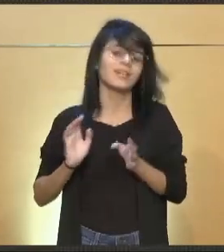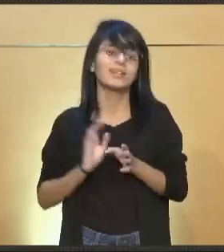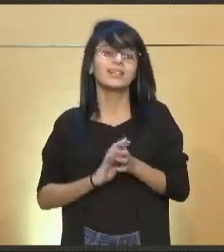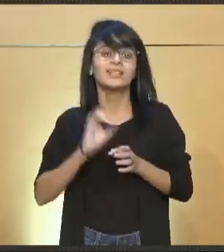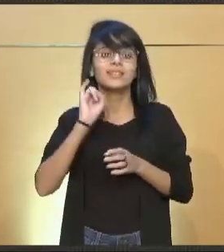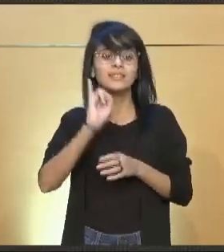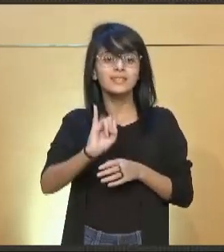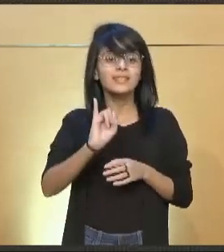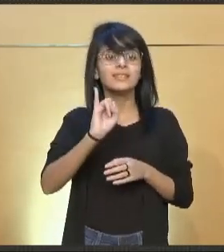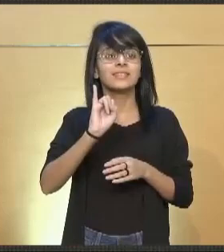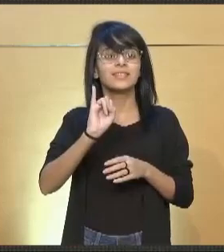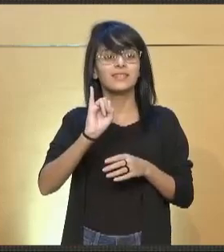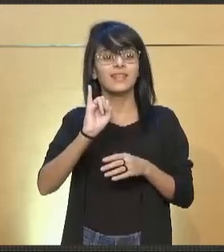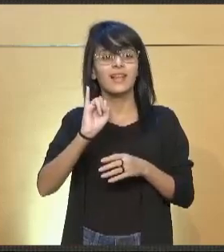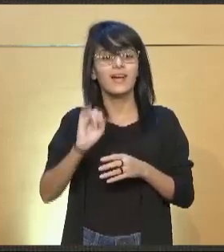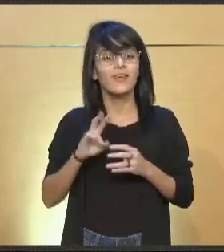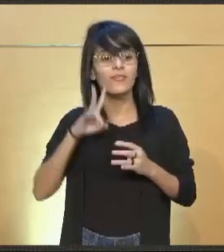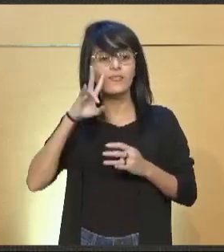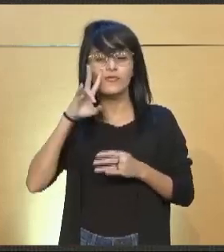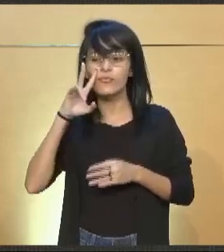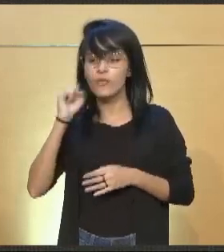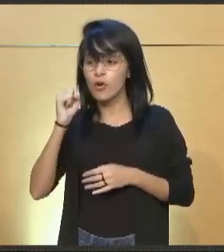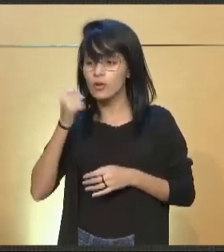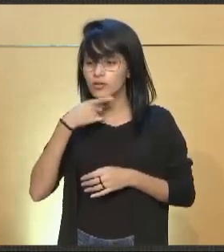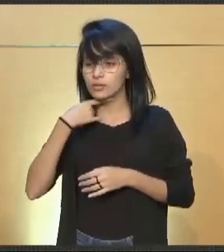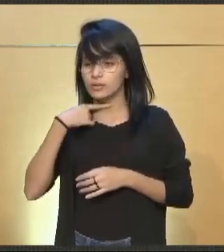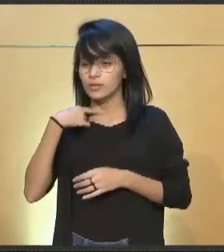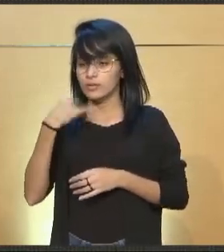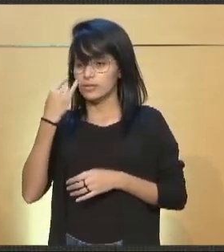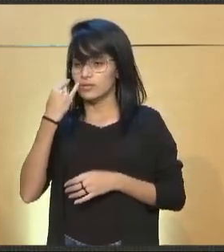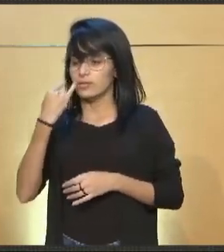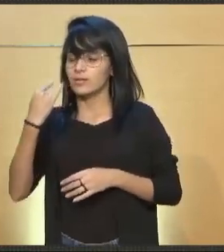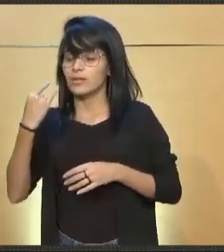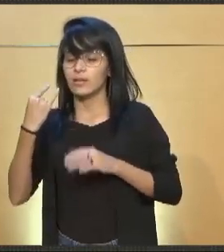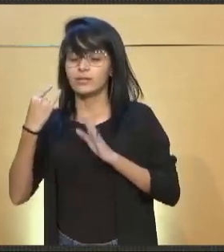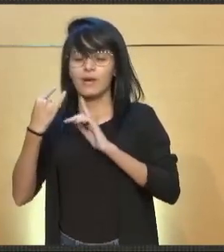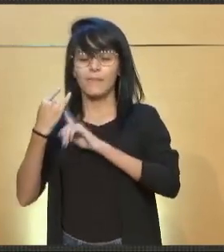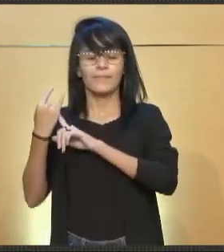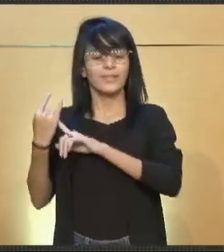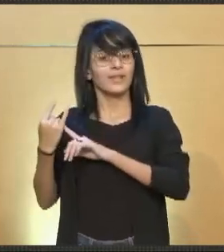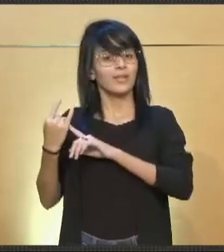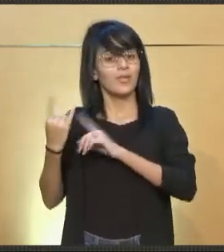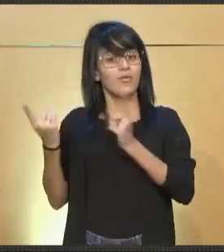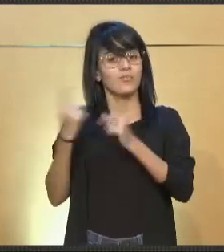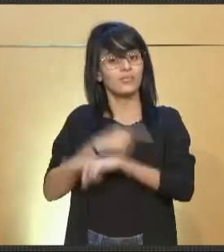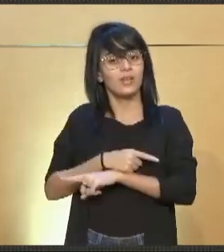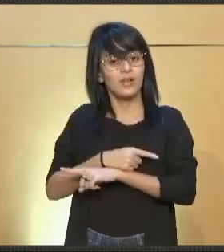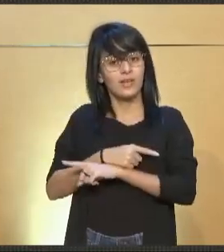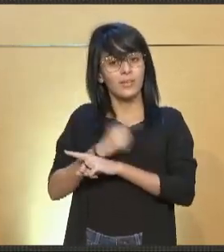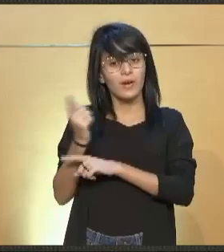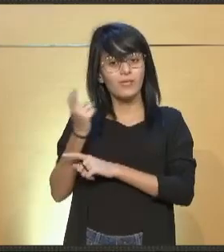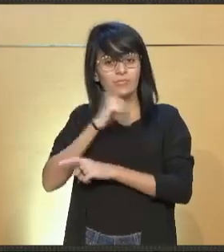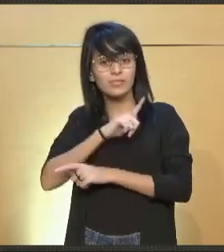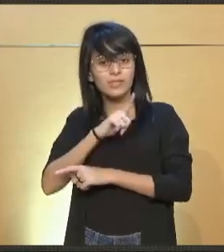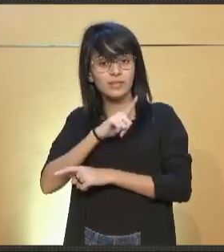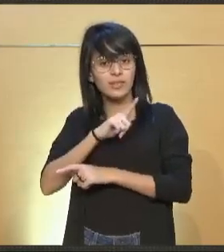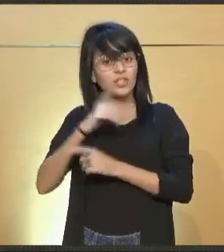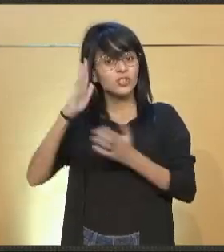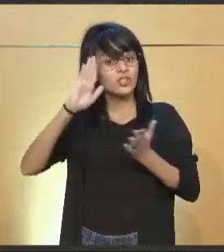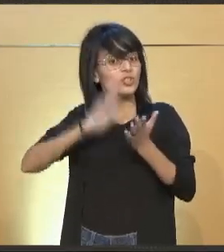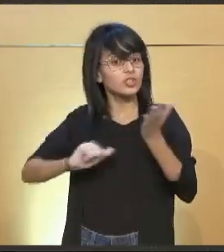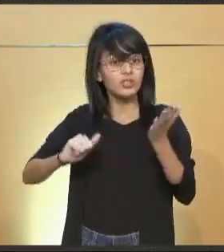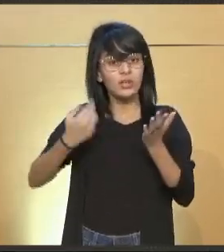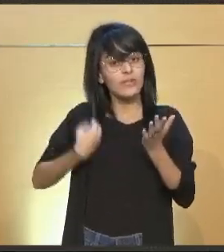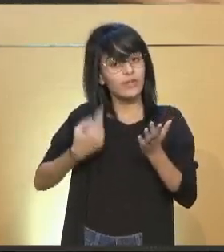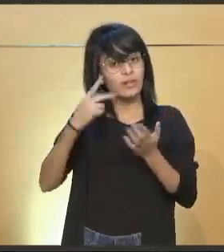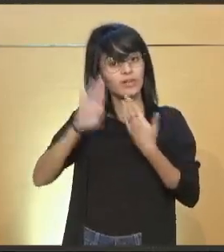isso te é forte ao momento de te fazer pecar, seja contrário a isso ao momento de poder arrancar da sua vida aquilo que te arranca